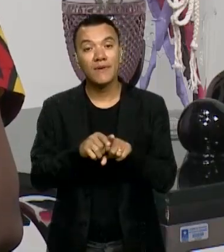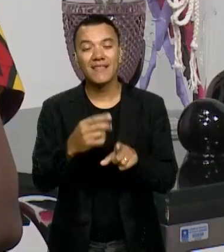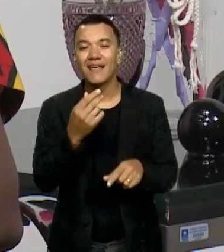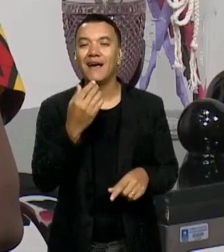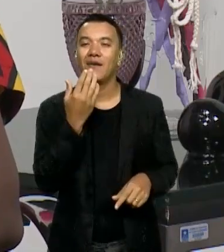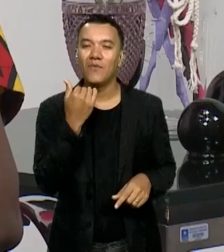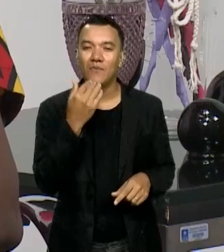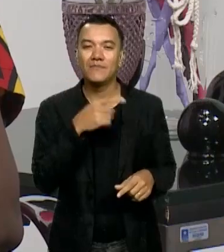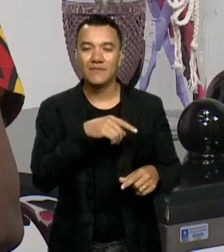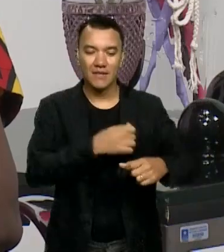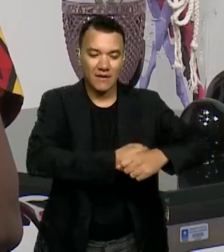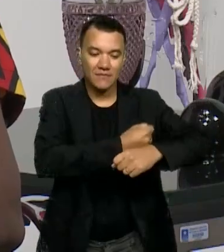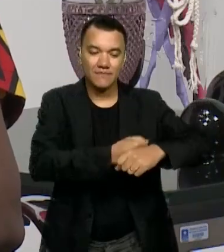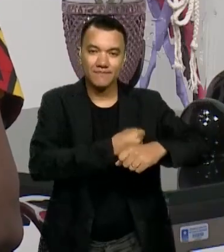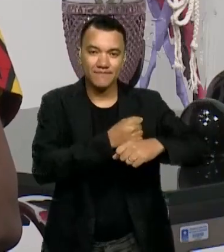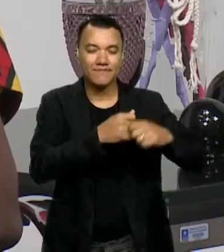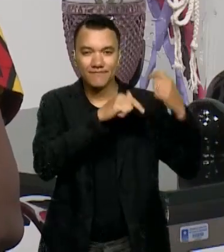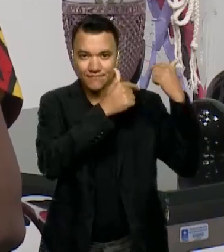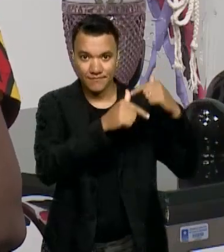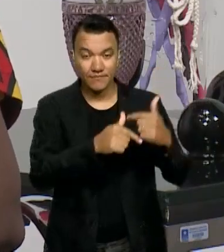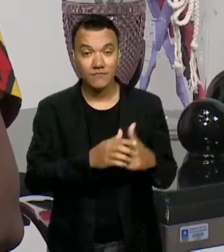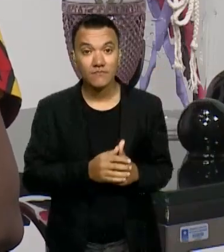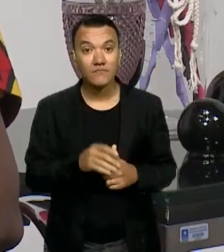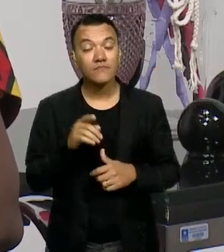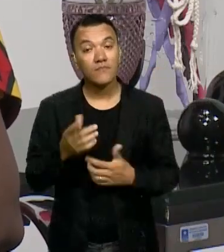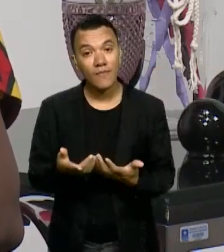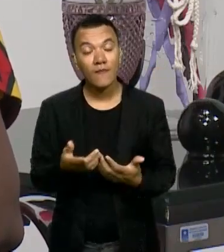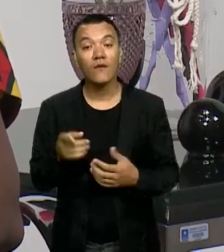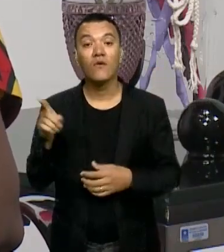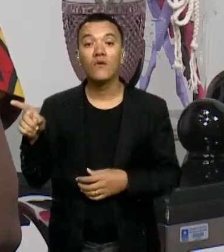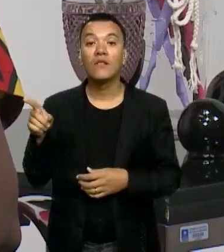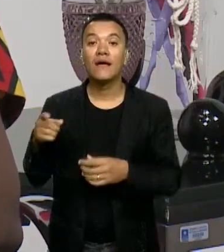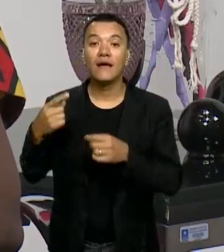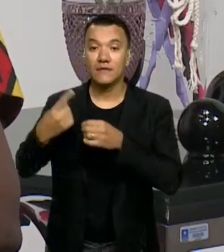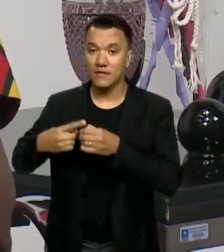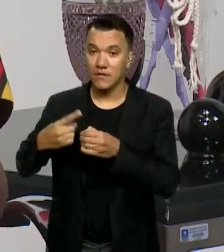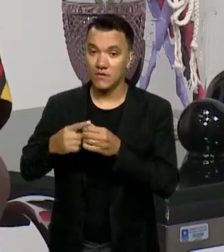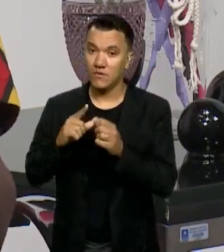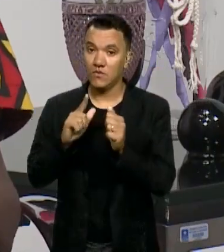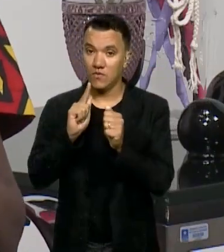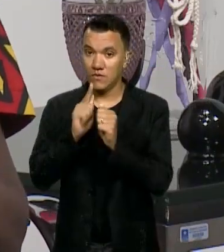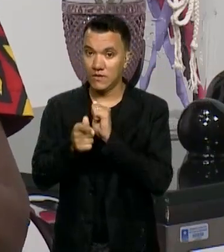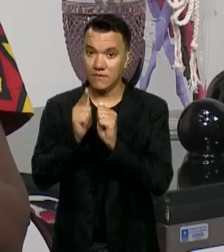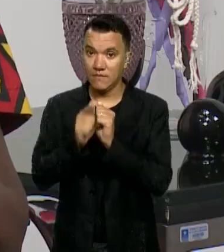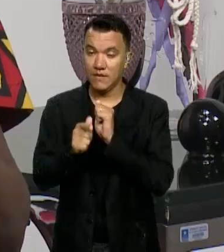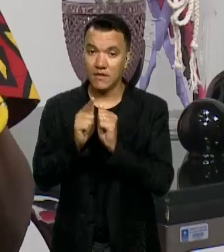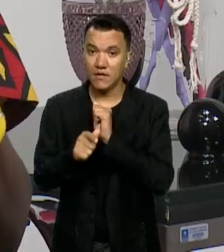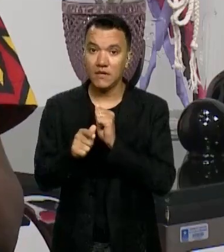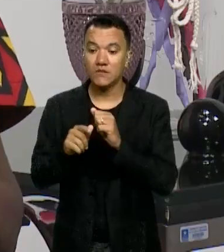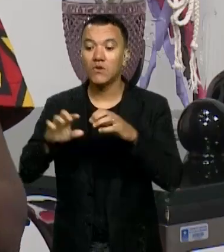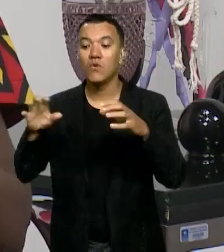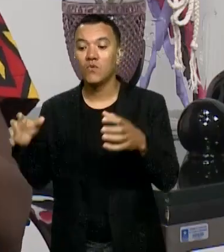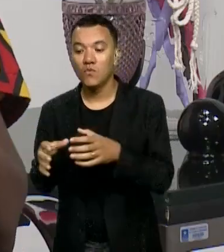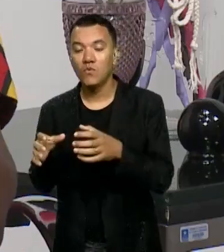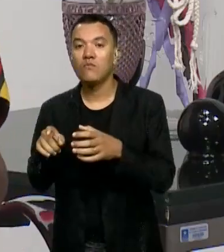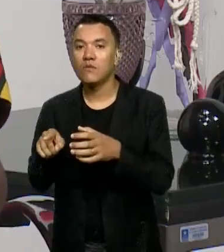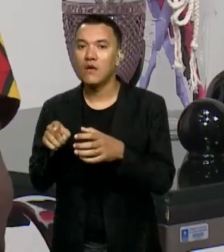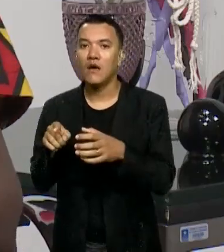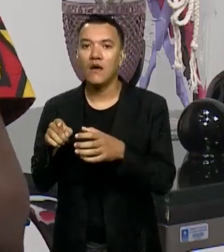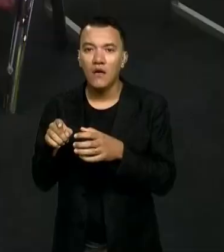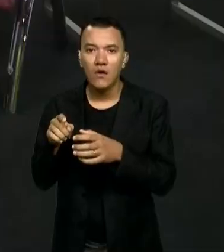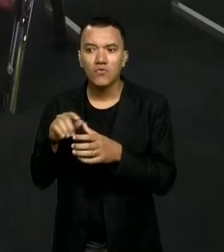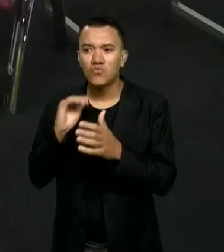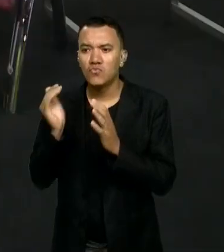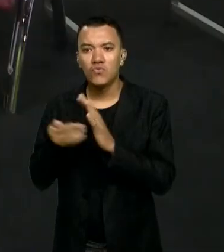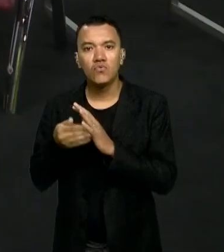no decorrer de Guimarães, a equipe toda era formada por mulheres. Tinha alguns homens, mas quem ficou na frente, que